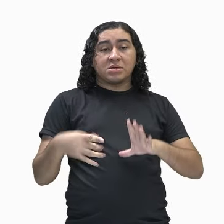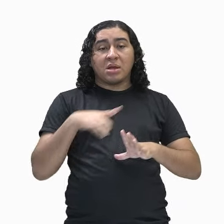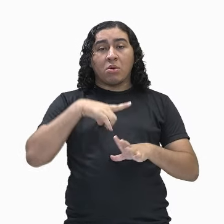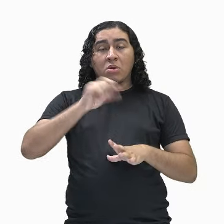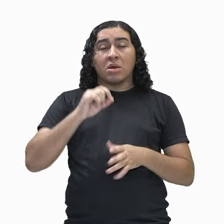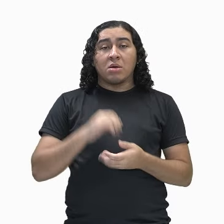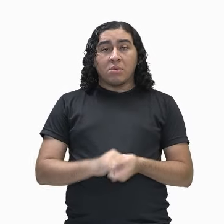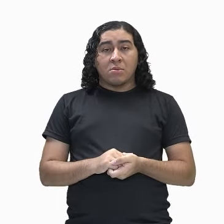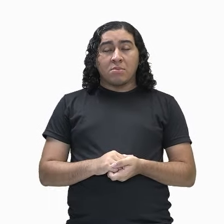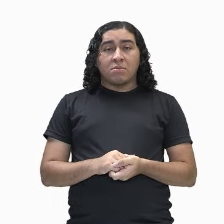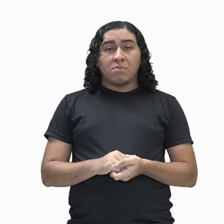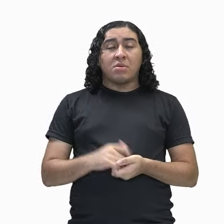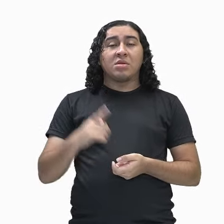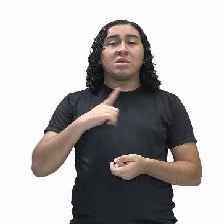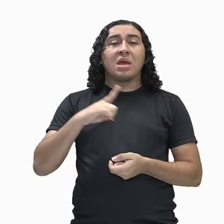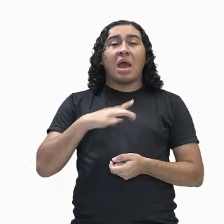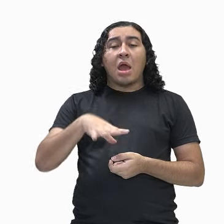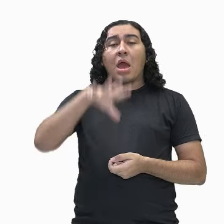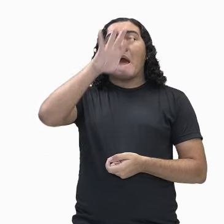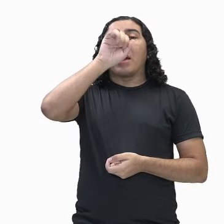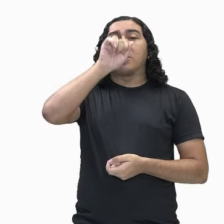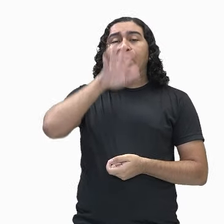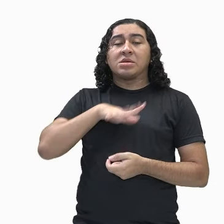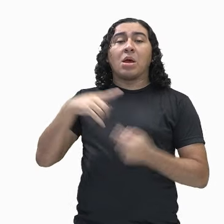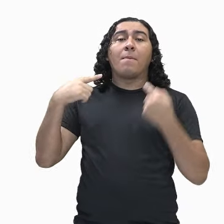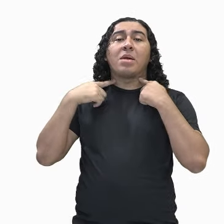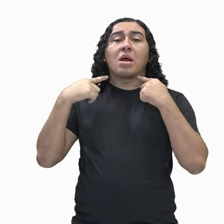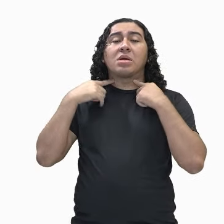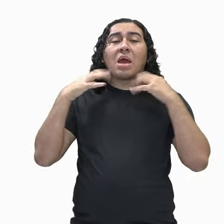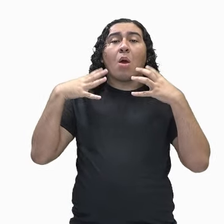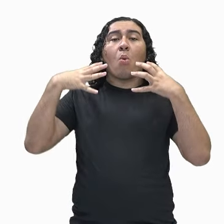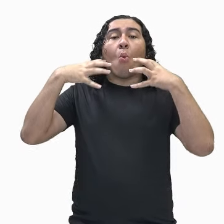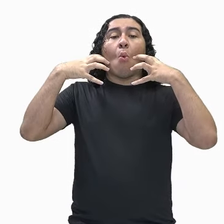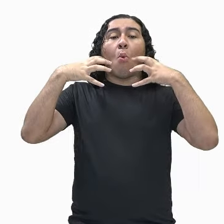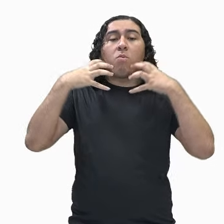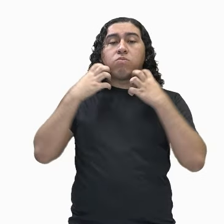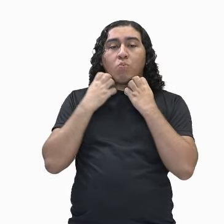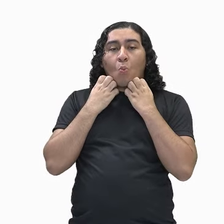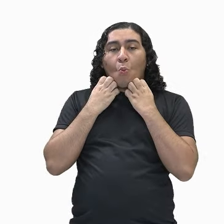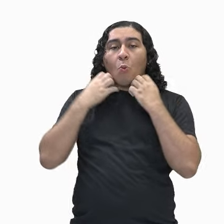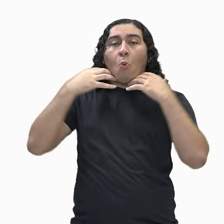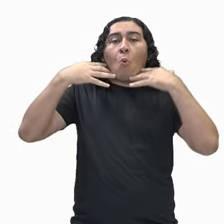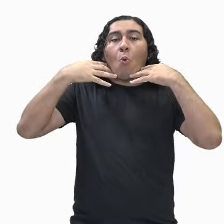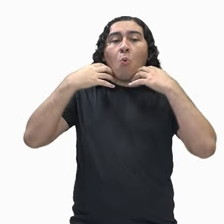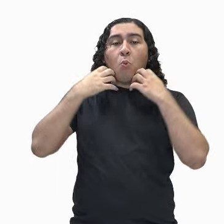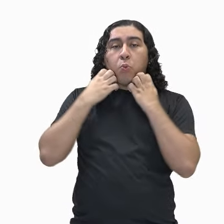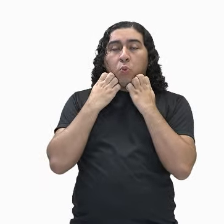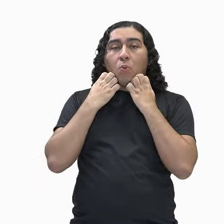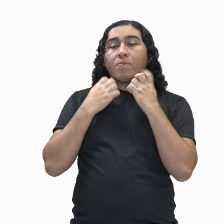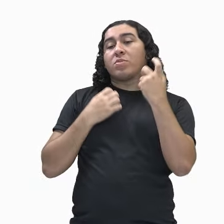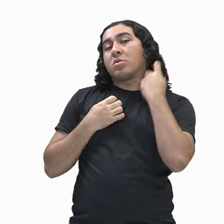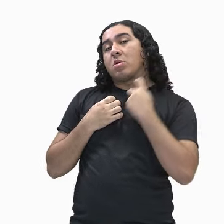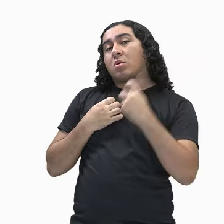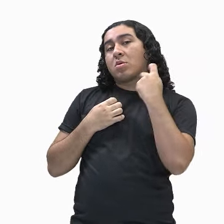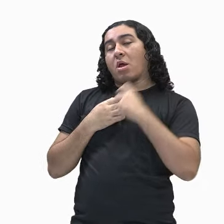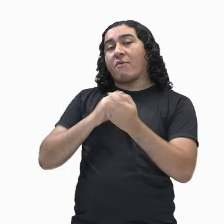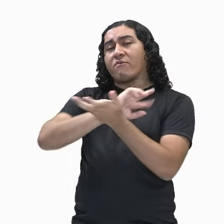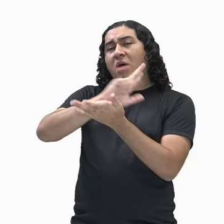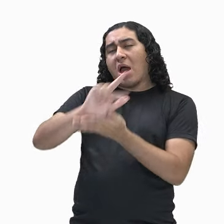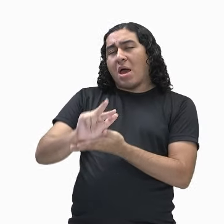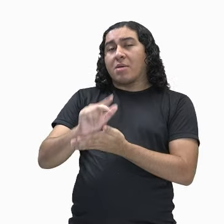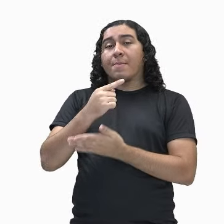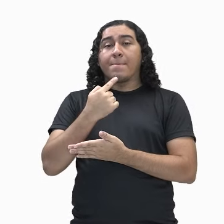respiração branquial. A gente vai observar nas próximas imagens essa estrutura que é denominada brânquias, onde ocorre